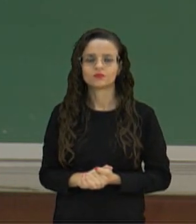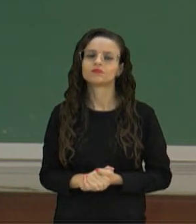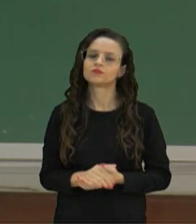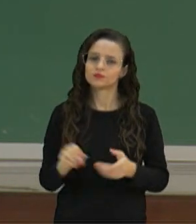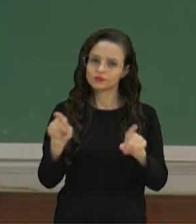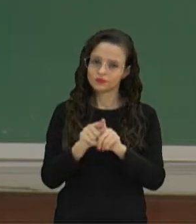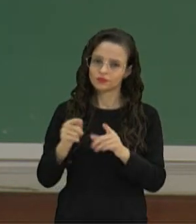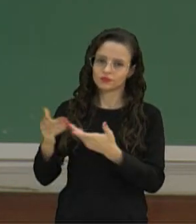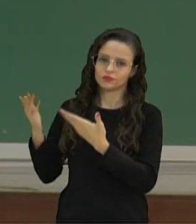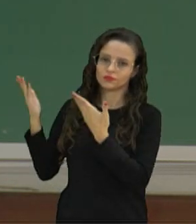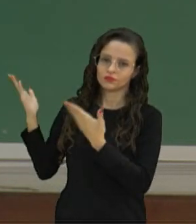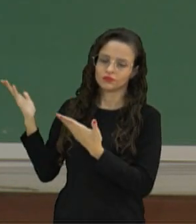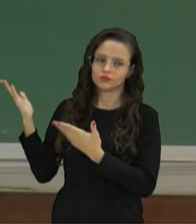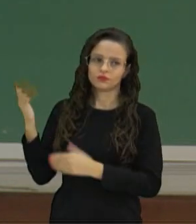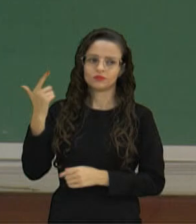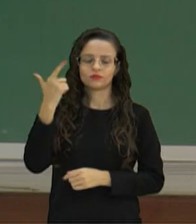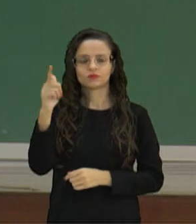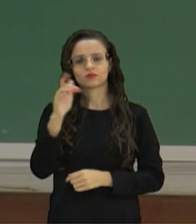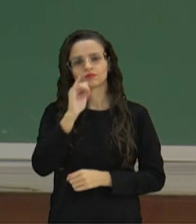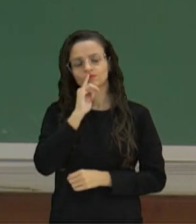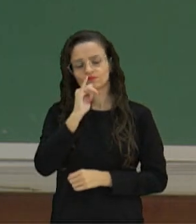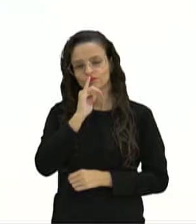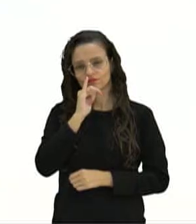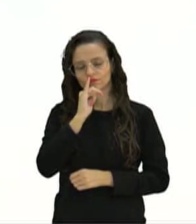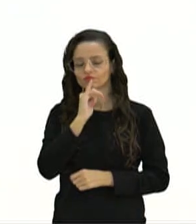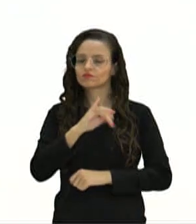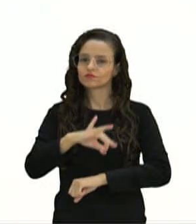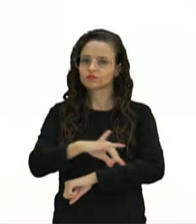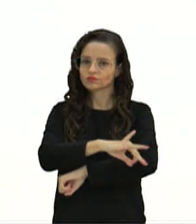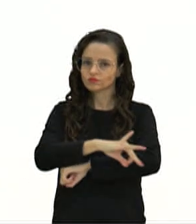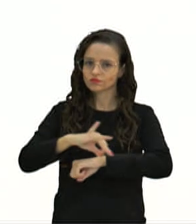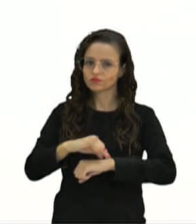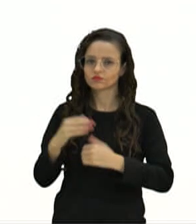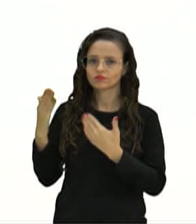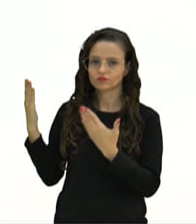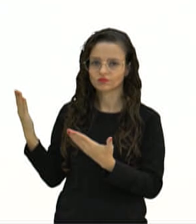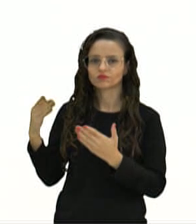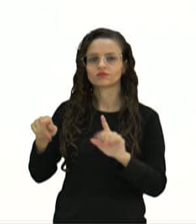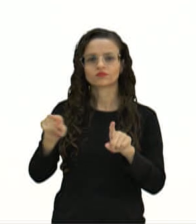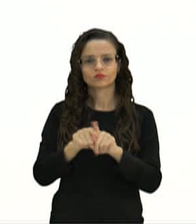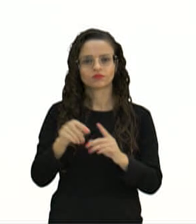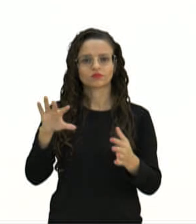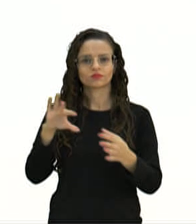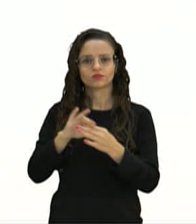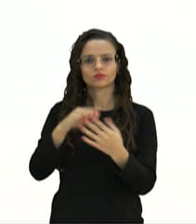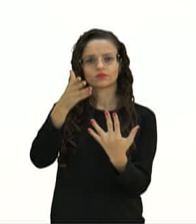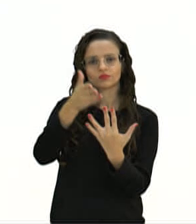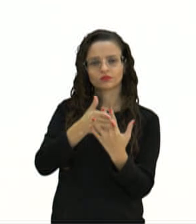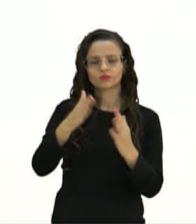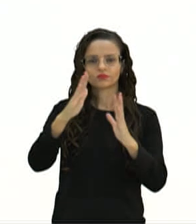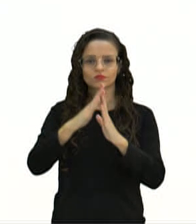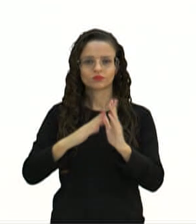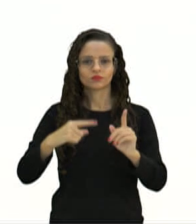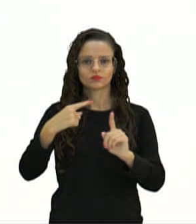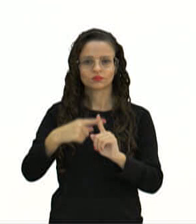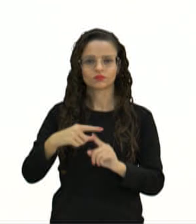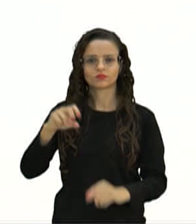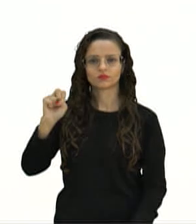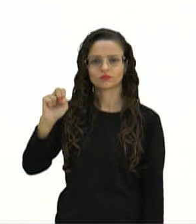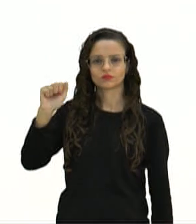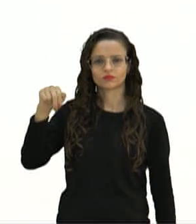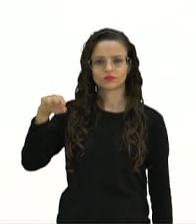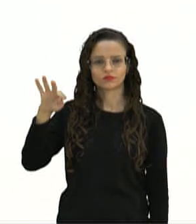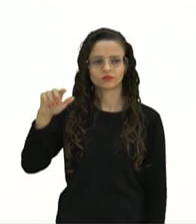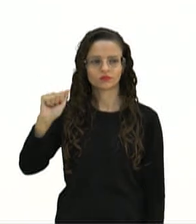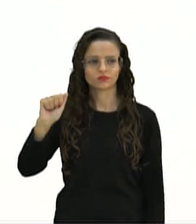Aqui temos outra obra arquitetônica do barroco, que é a igreja de Santa Agnese em